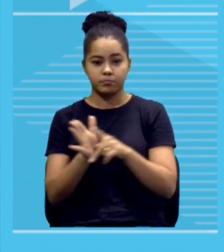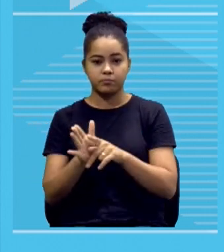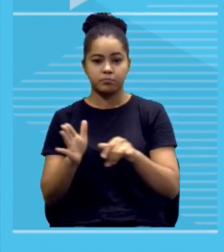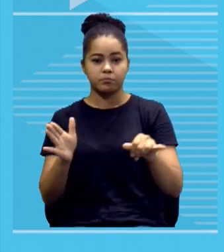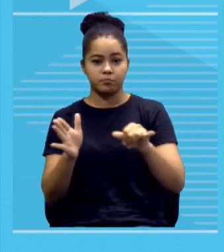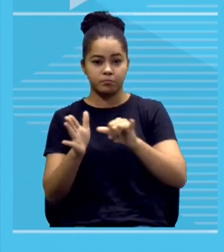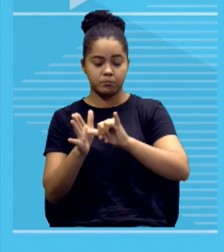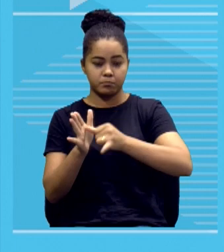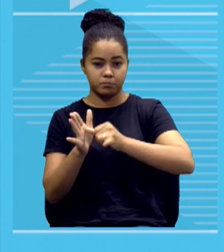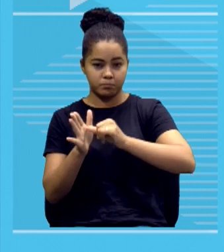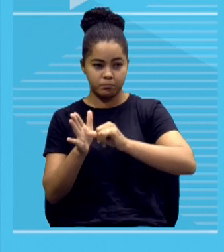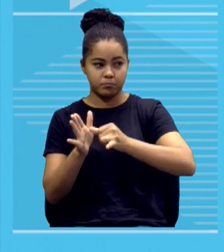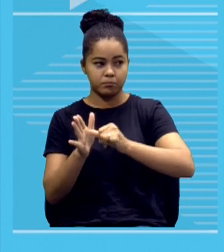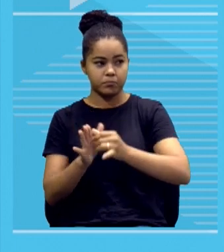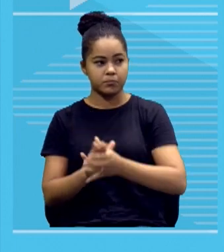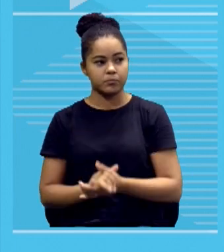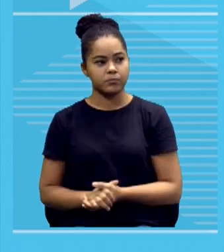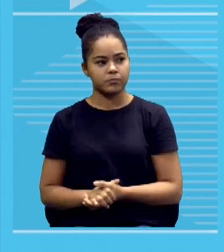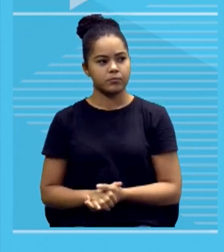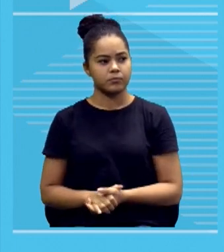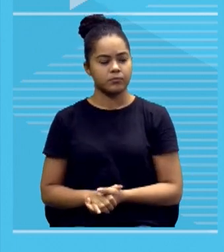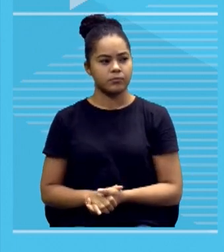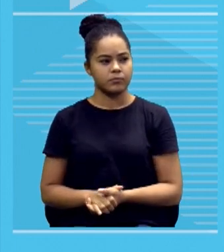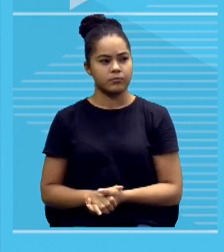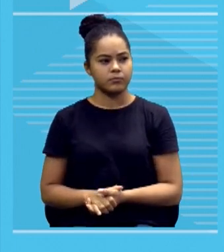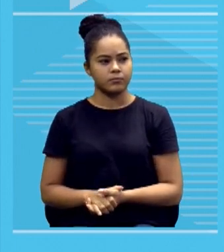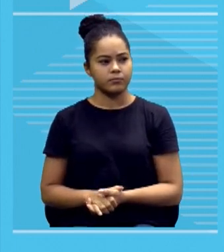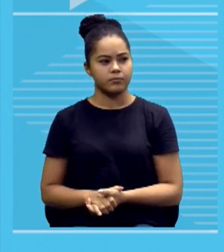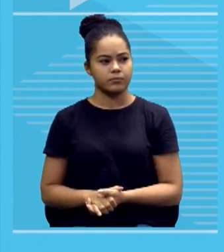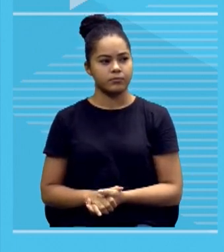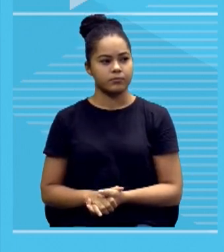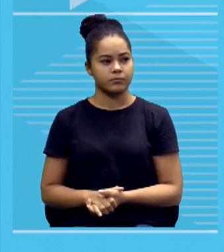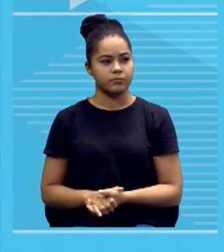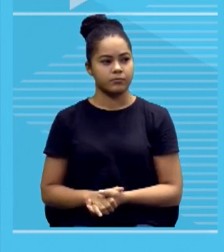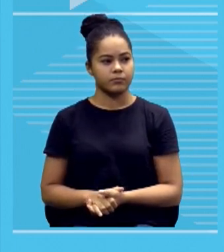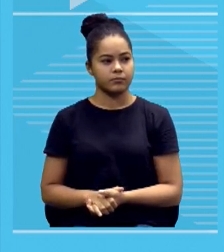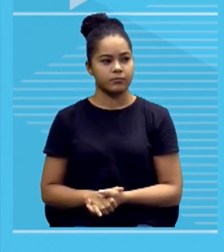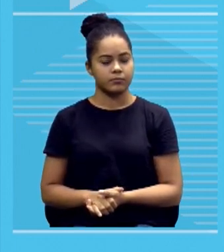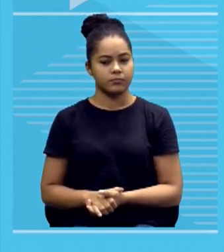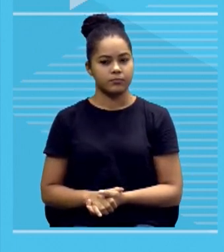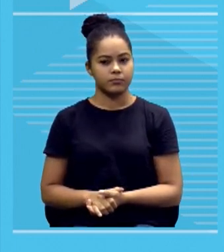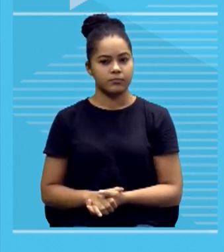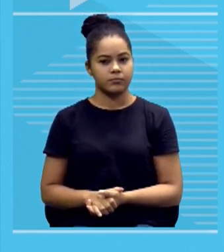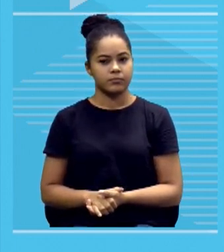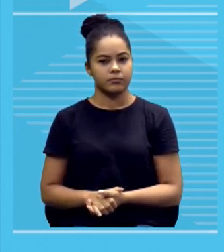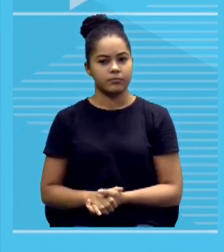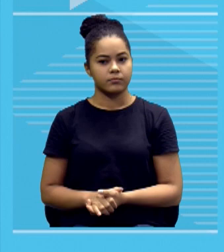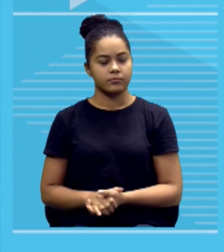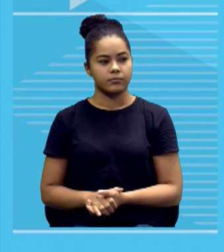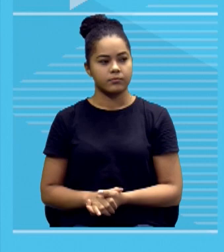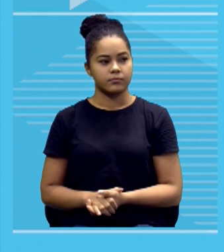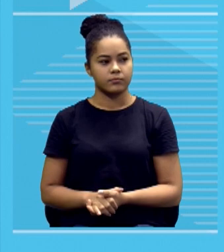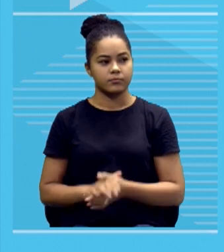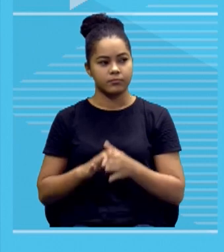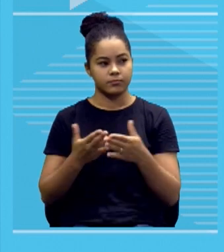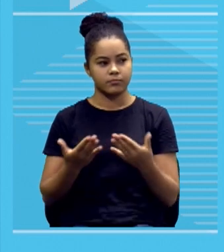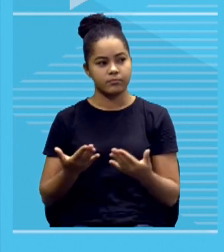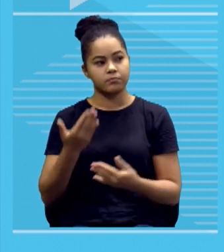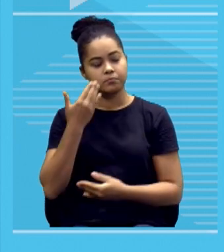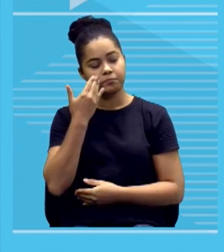bom? Aquela equação do gerador, onde a FEM vai ser igual a DDP